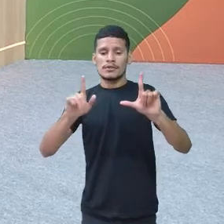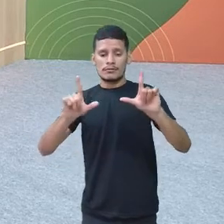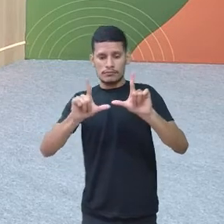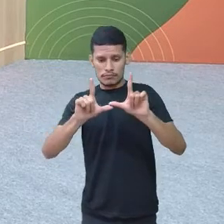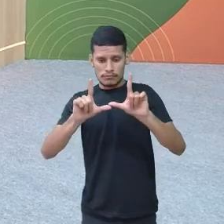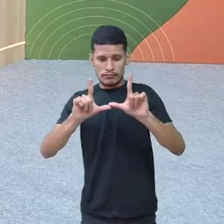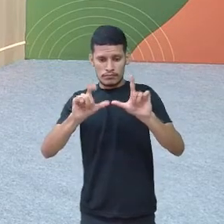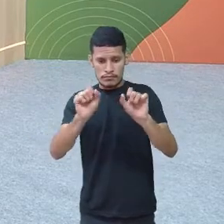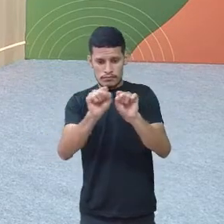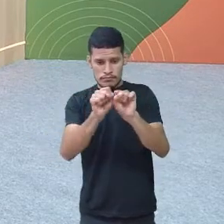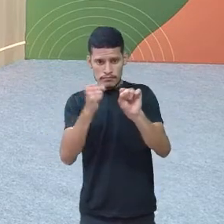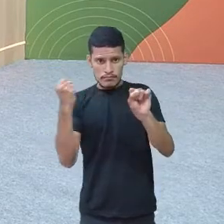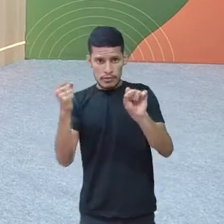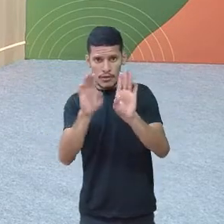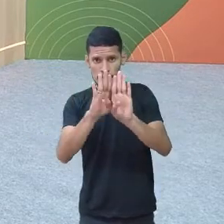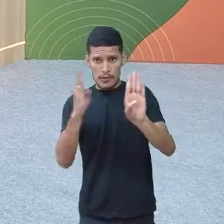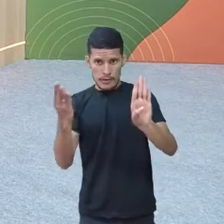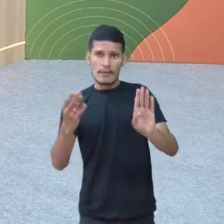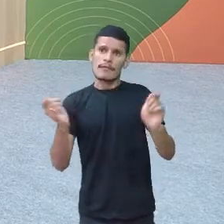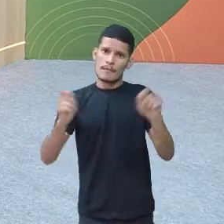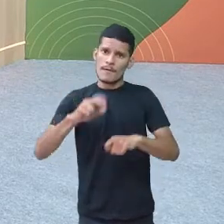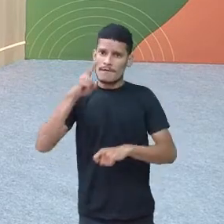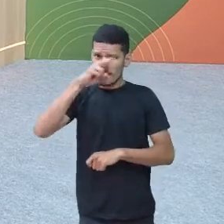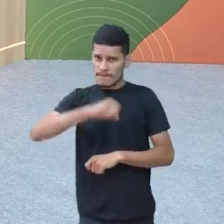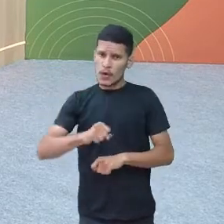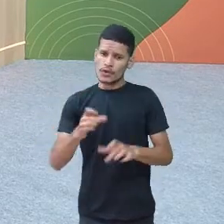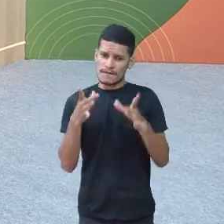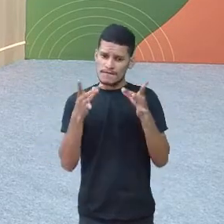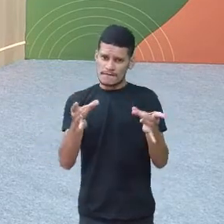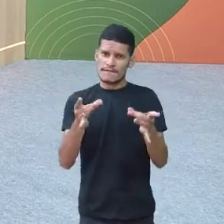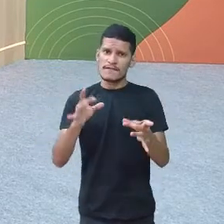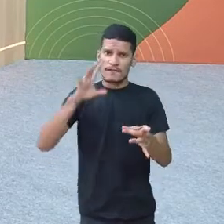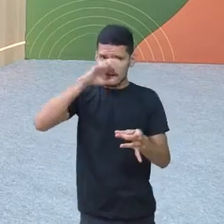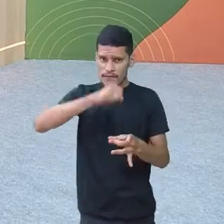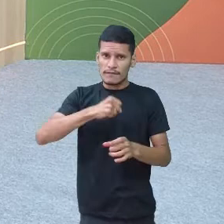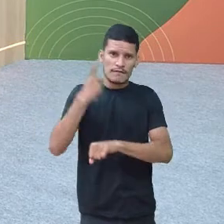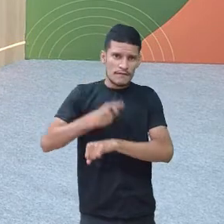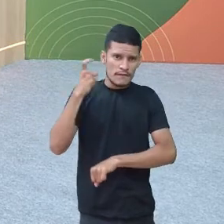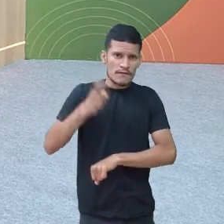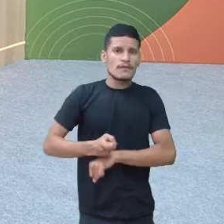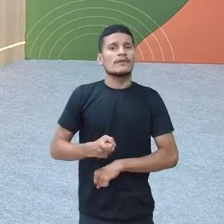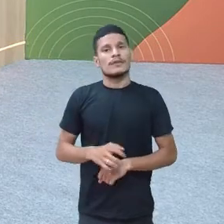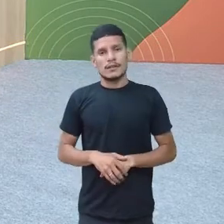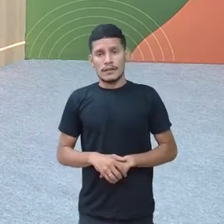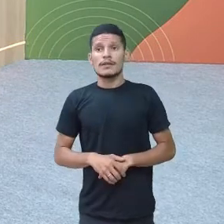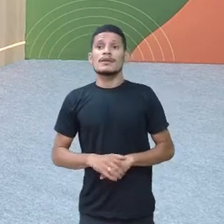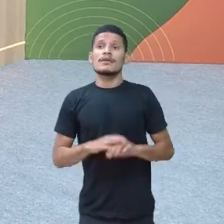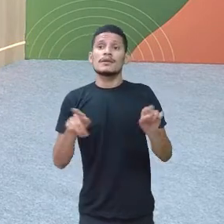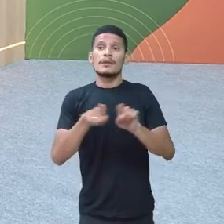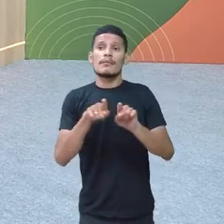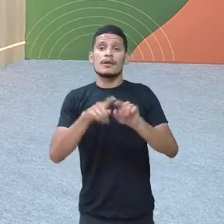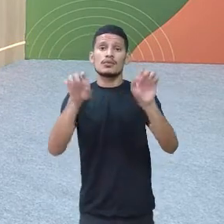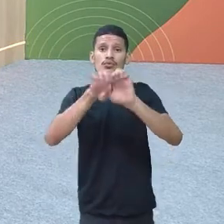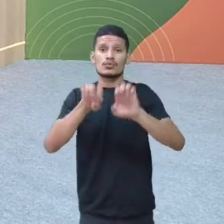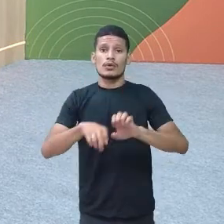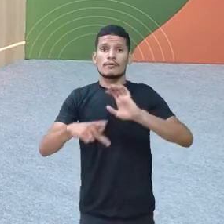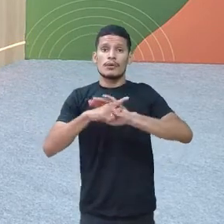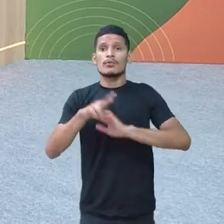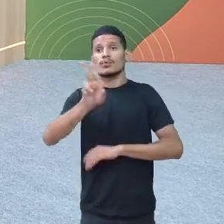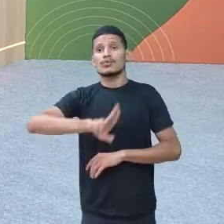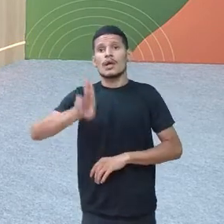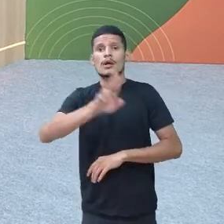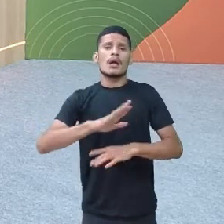tenha a porta, né, esse portão mais fixo, mais rígido, para não se mexer. As estruturas que são usadas